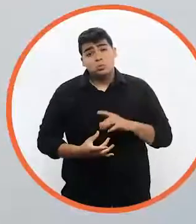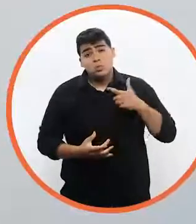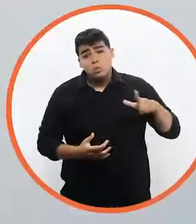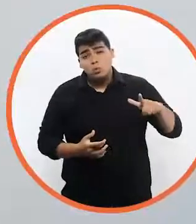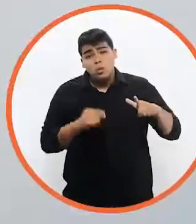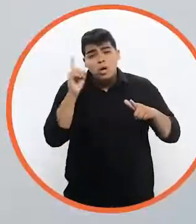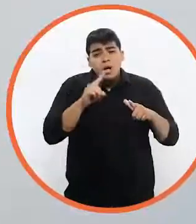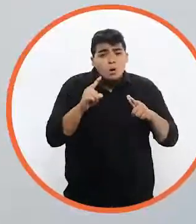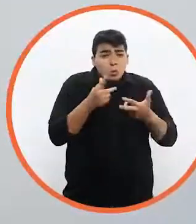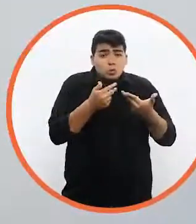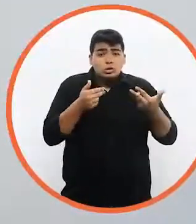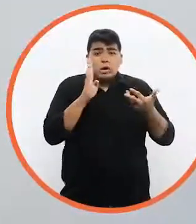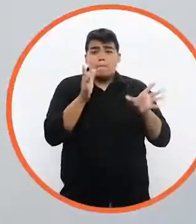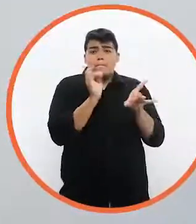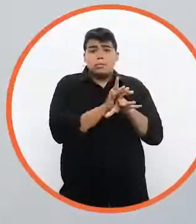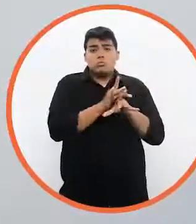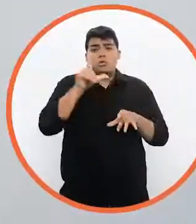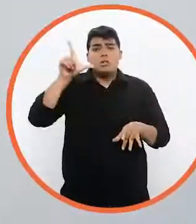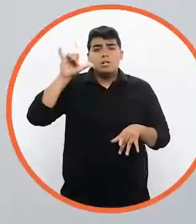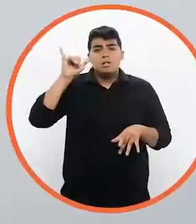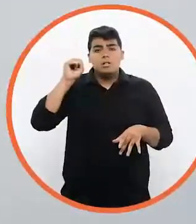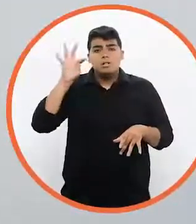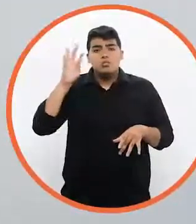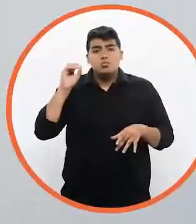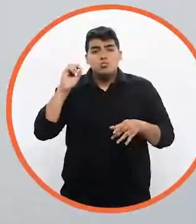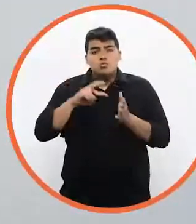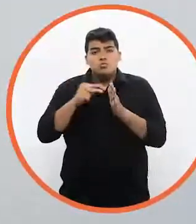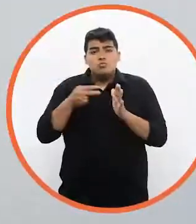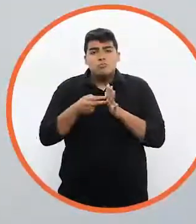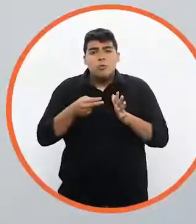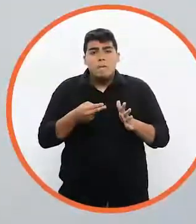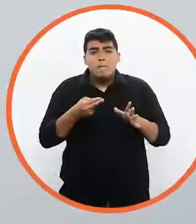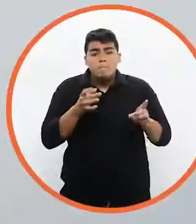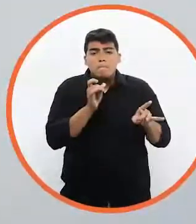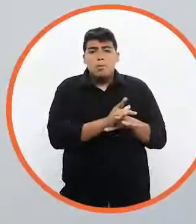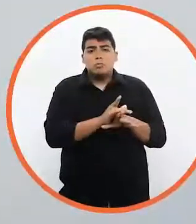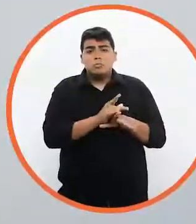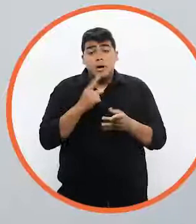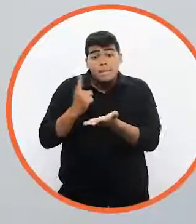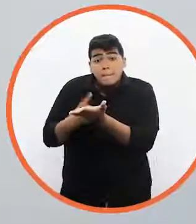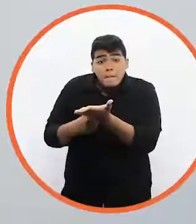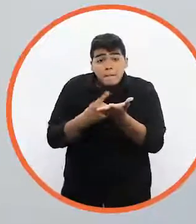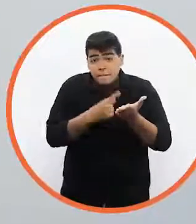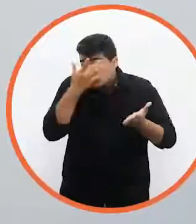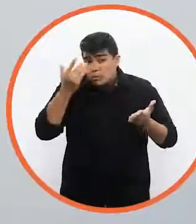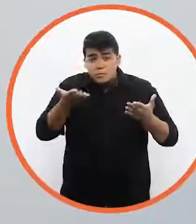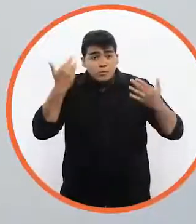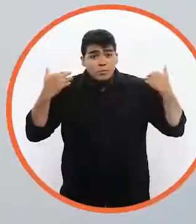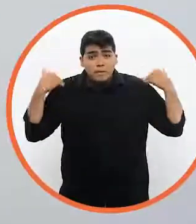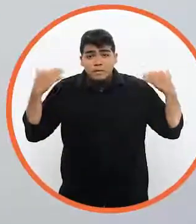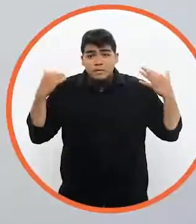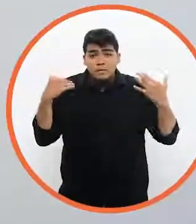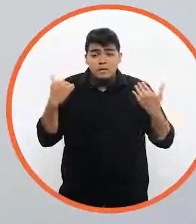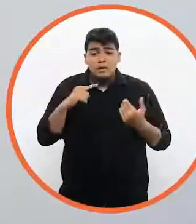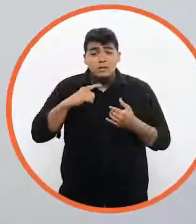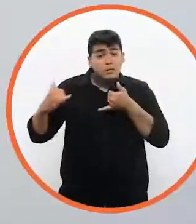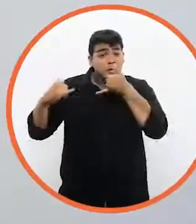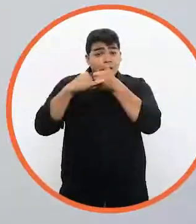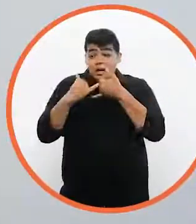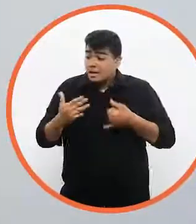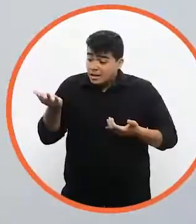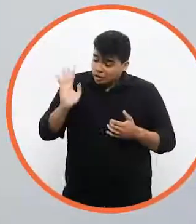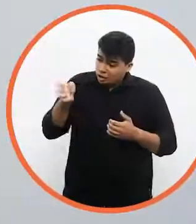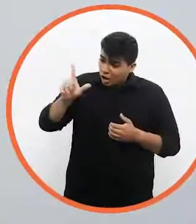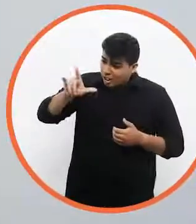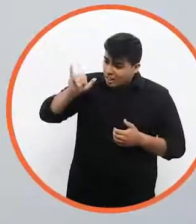ideia daquilo que está pronto. Listo, pronto. Se você combina com alguém para sair, você telefona para a